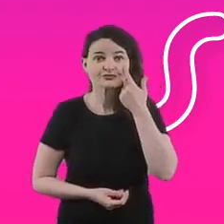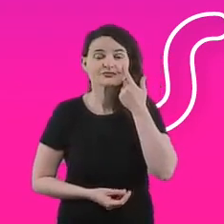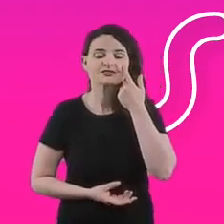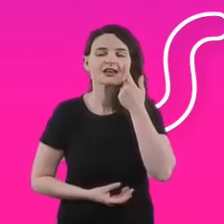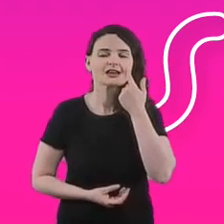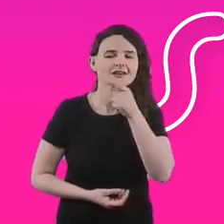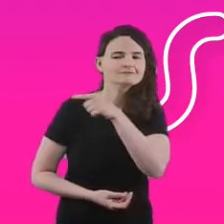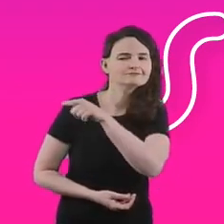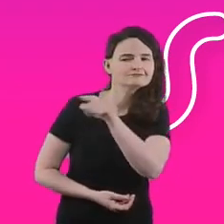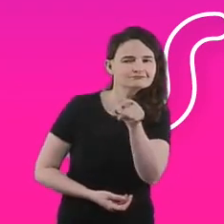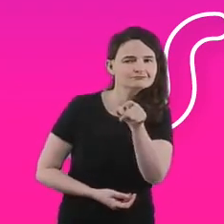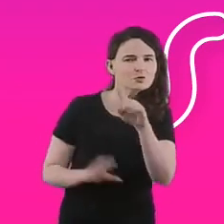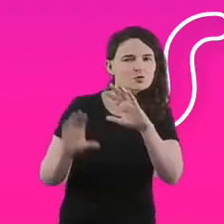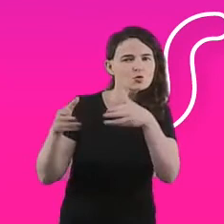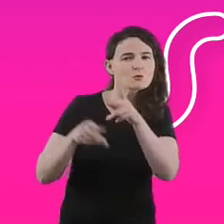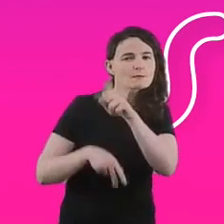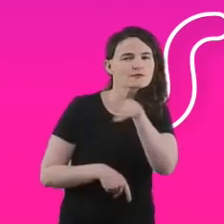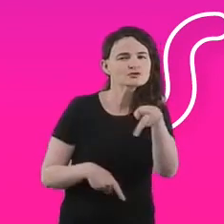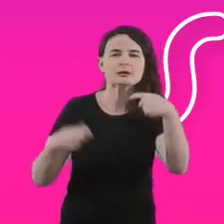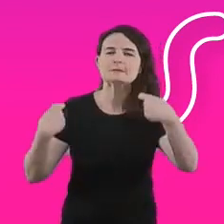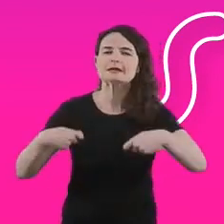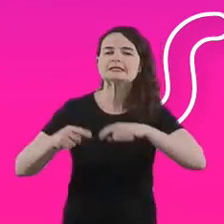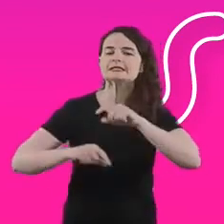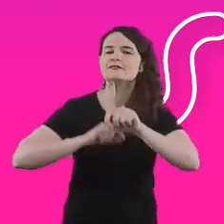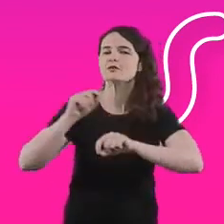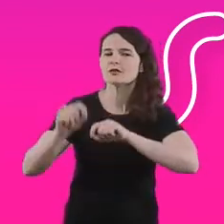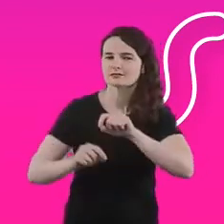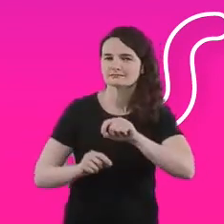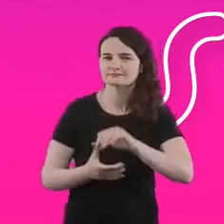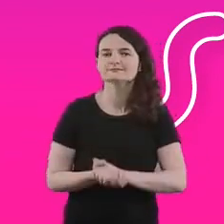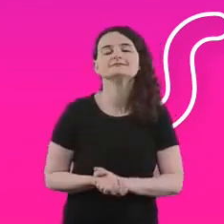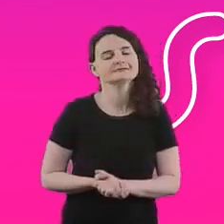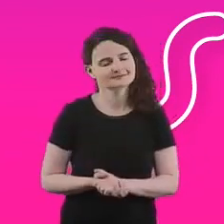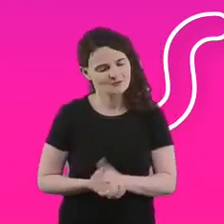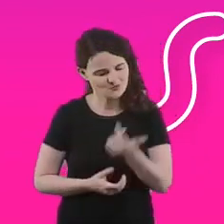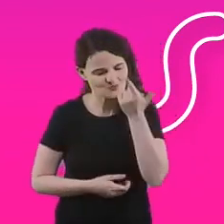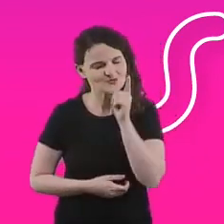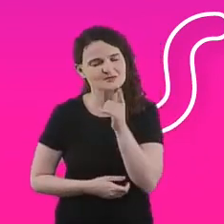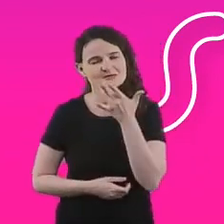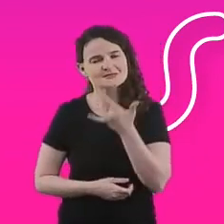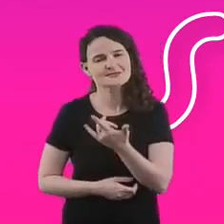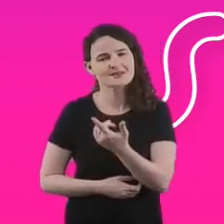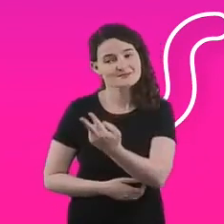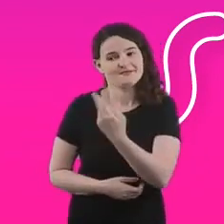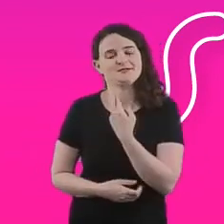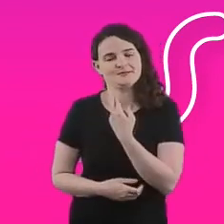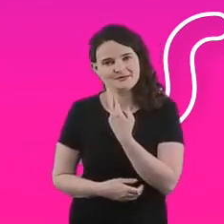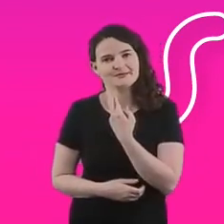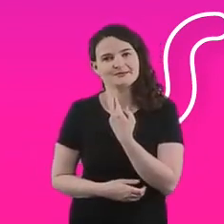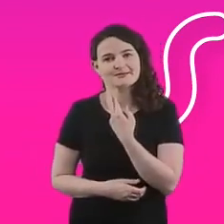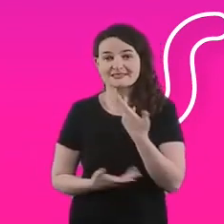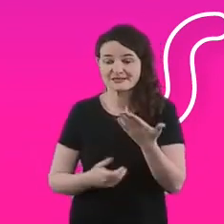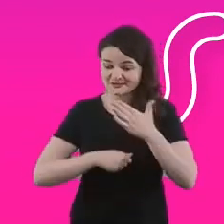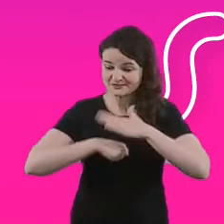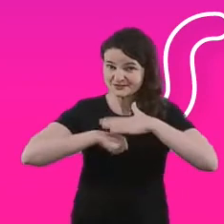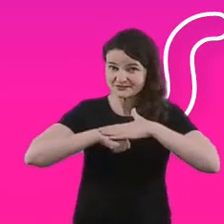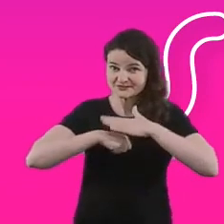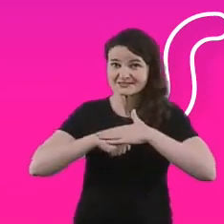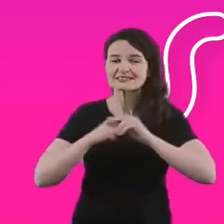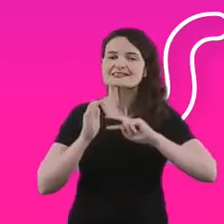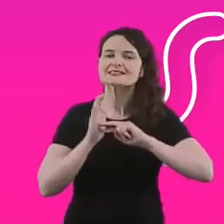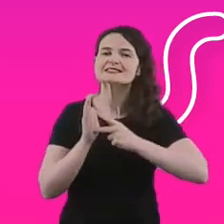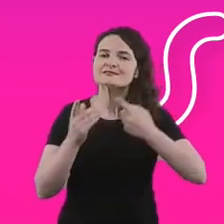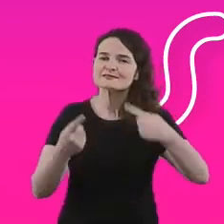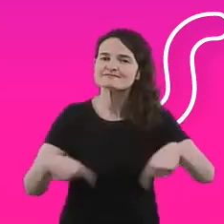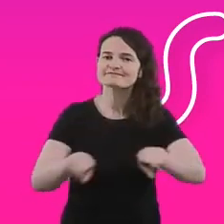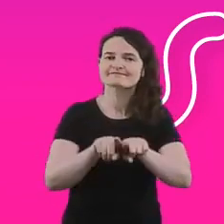e precisavam naquele momento. A gente entra na execução de fato. E a execução, eu destaco muito esse ponto do engajamento e da retenção,